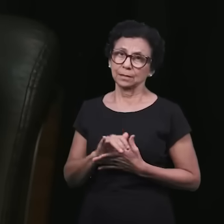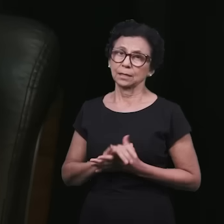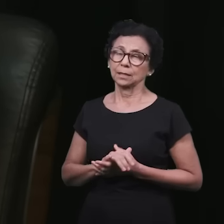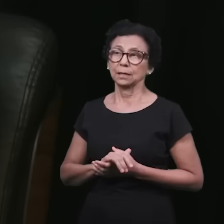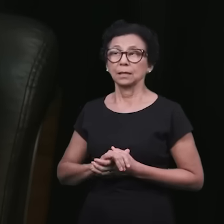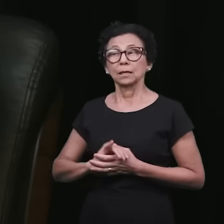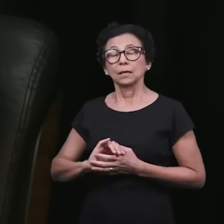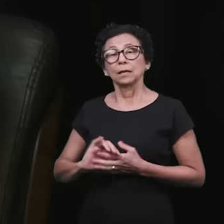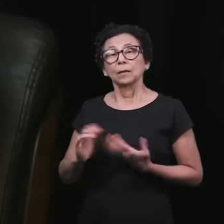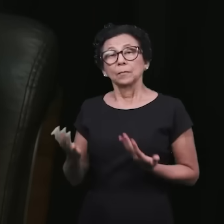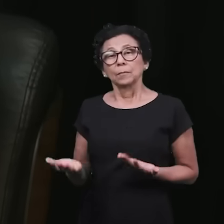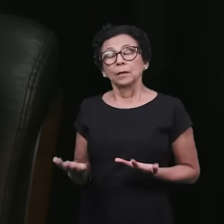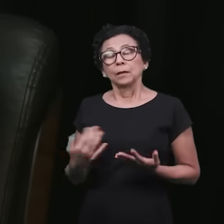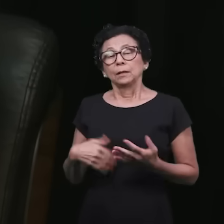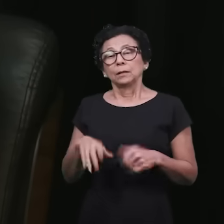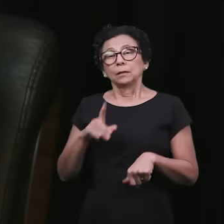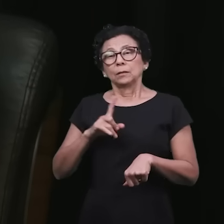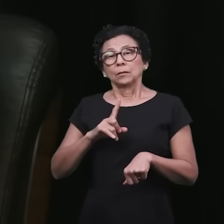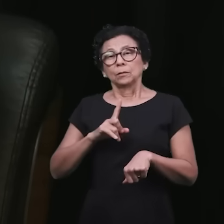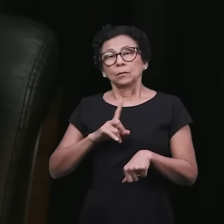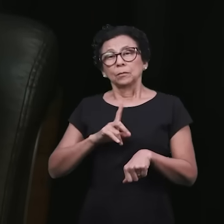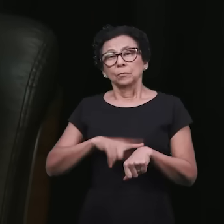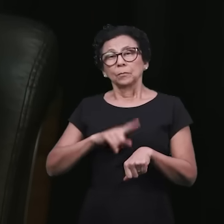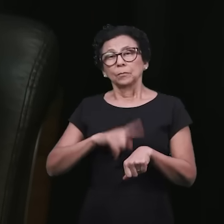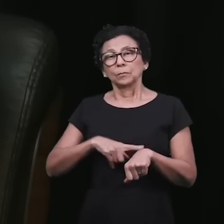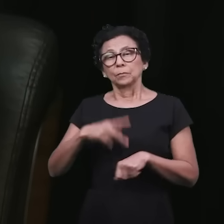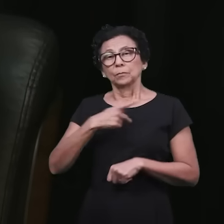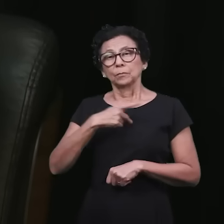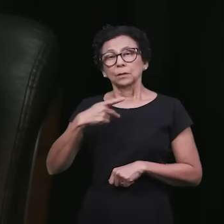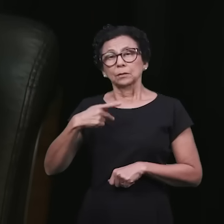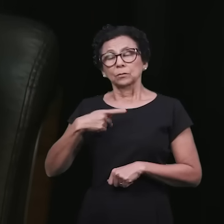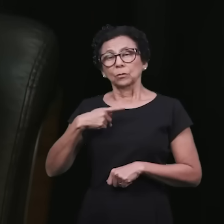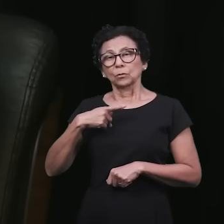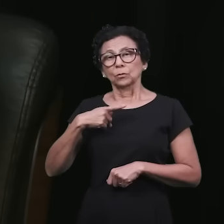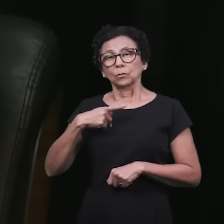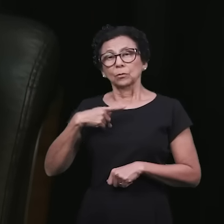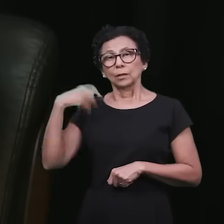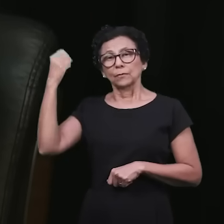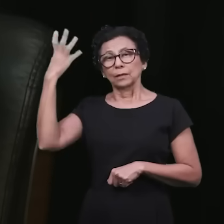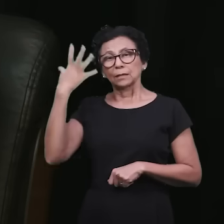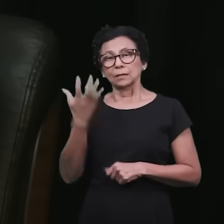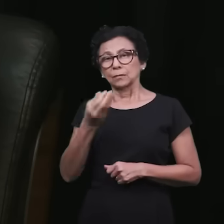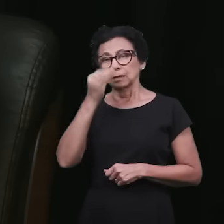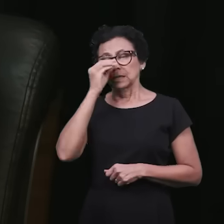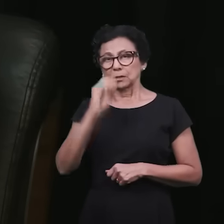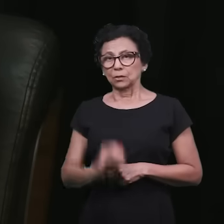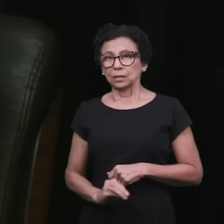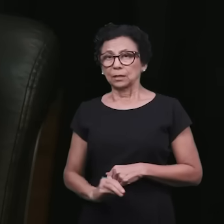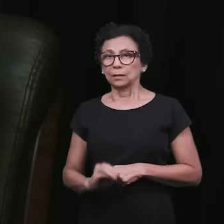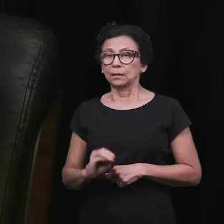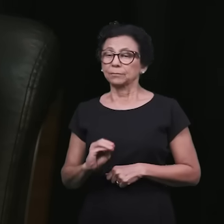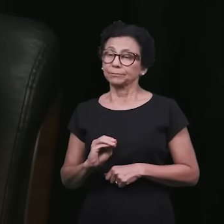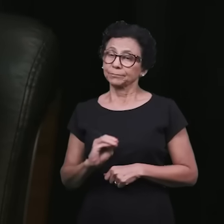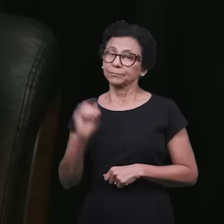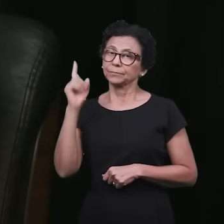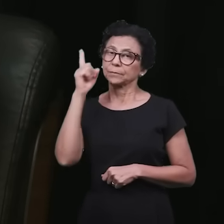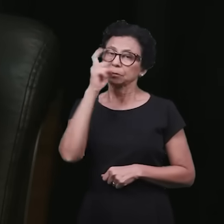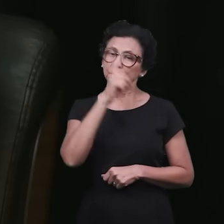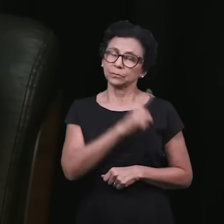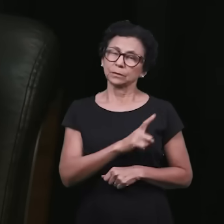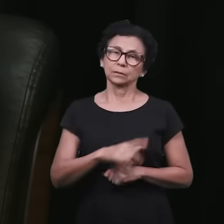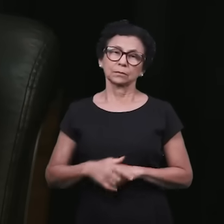bom entender isso aí. Então, feito eu falei, o relacionamento do pastor com a ovelha, ele